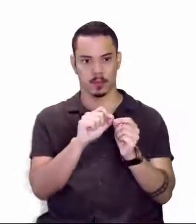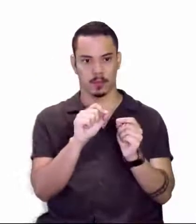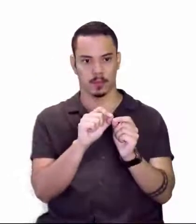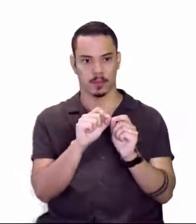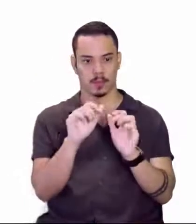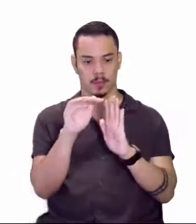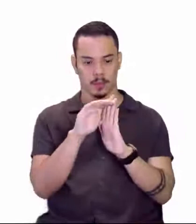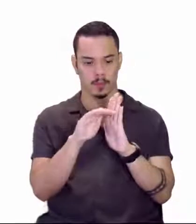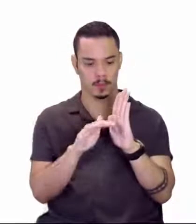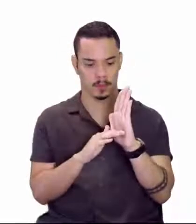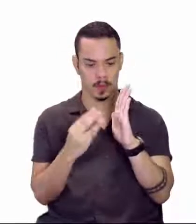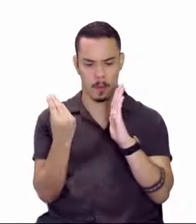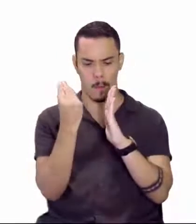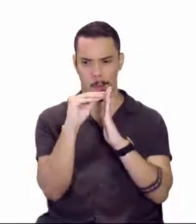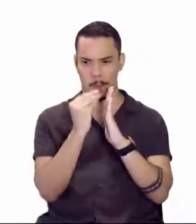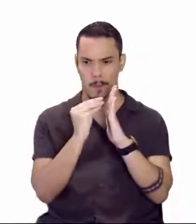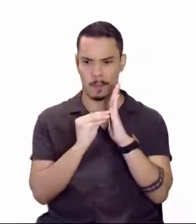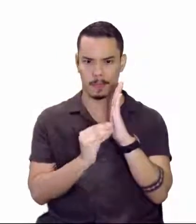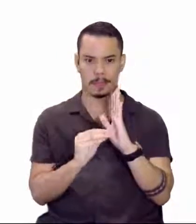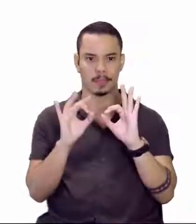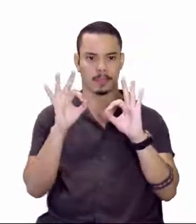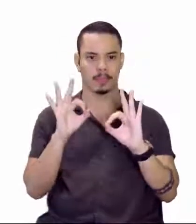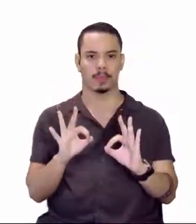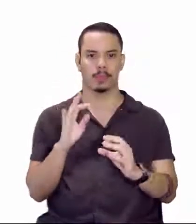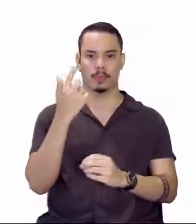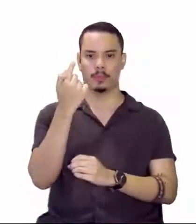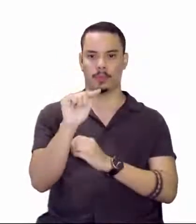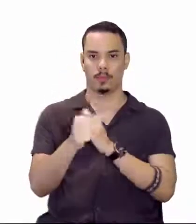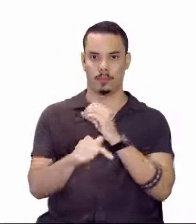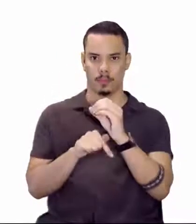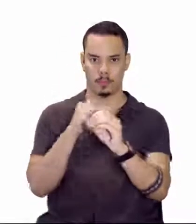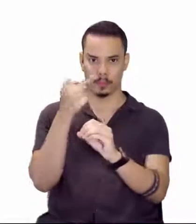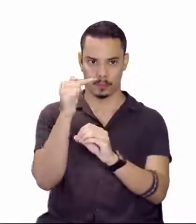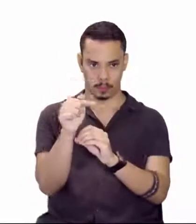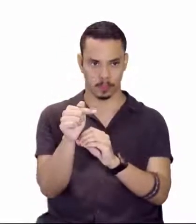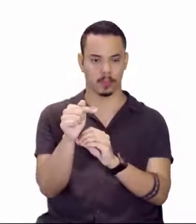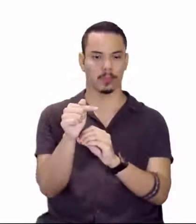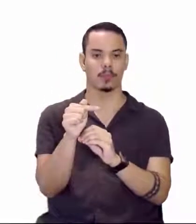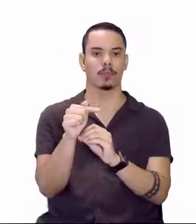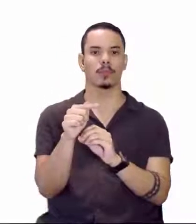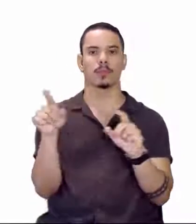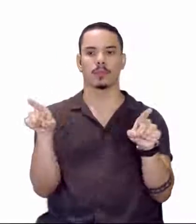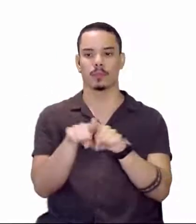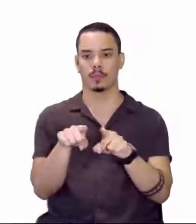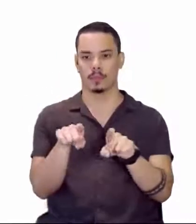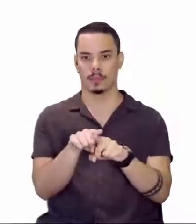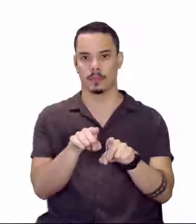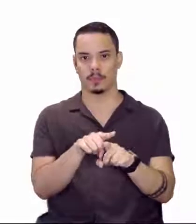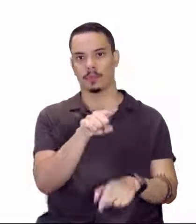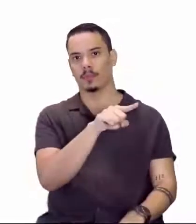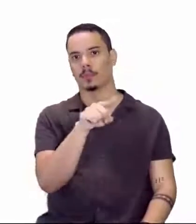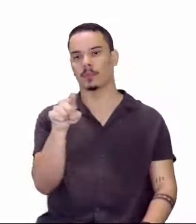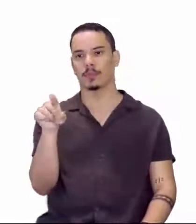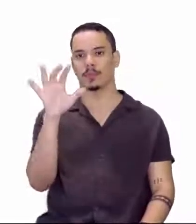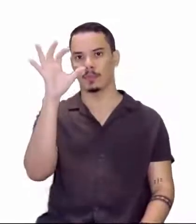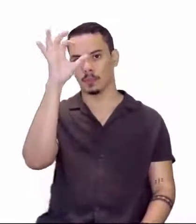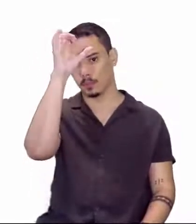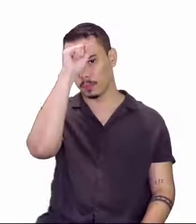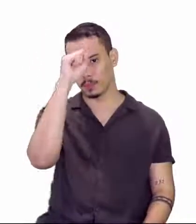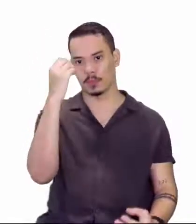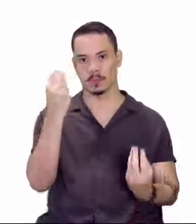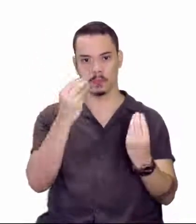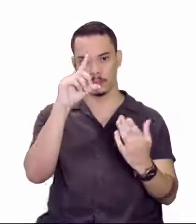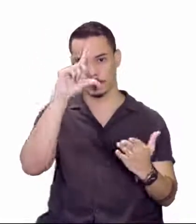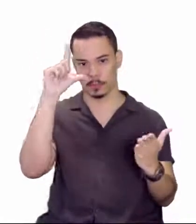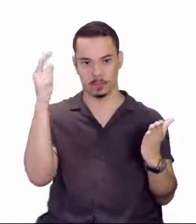distribuição eletrônica dos átomos dos elementos químicos e você aprendeu a